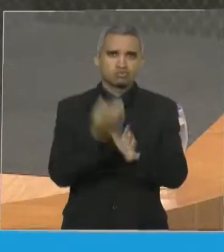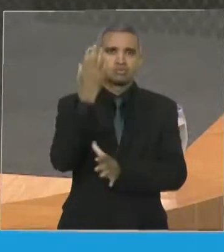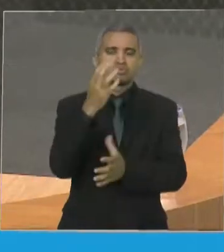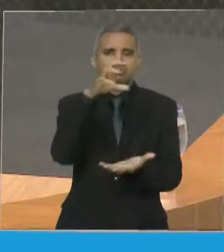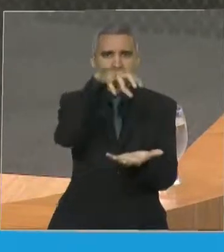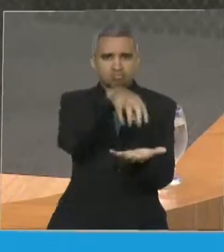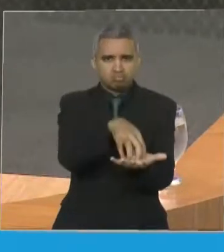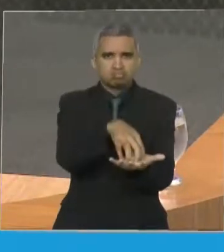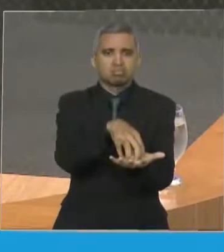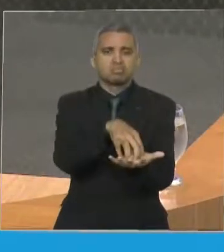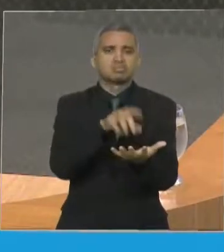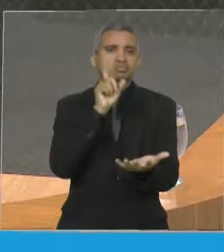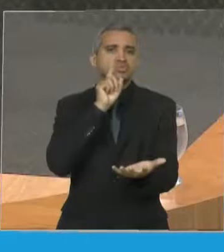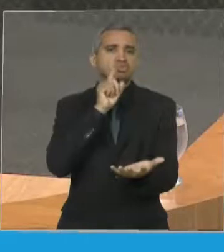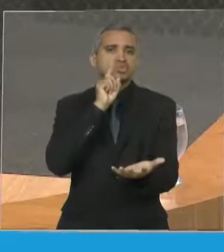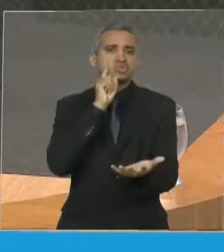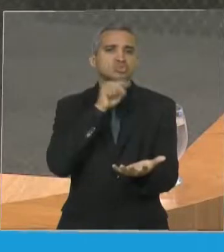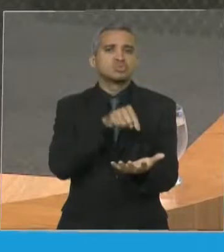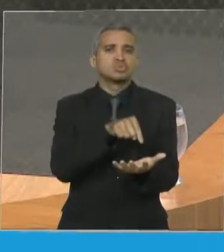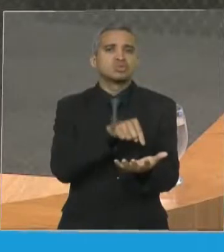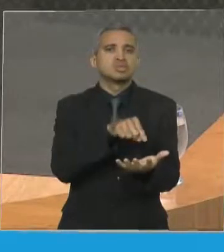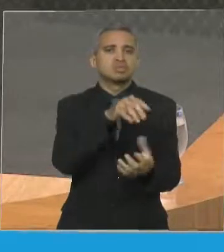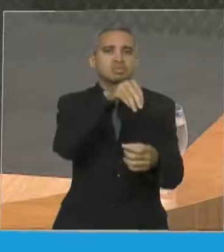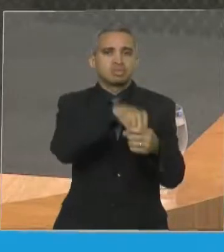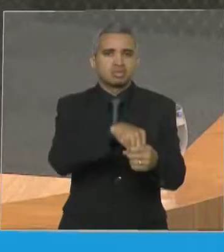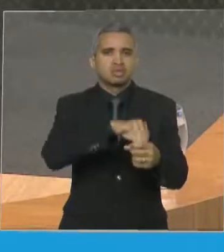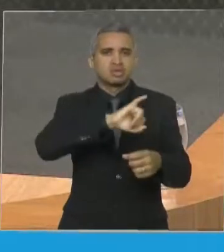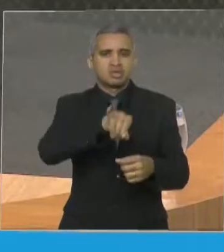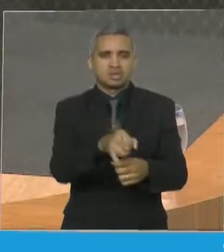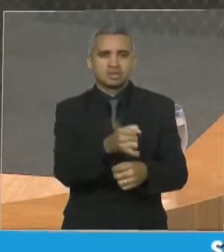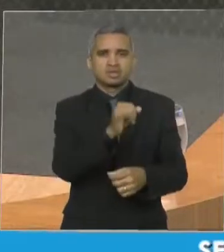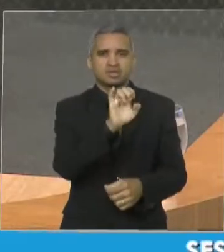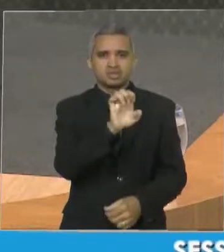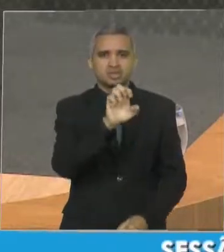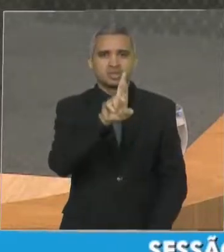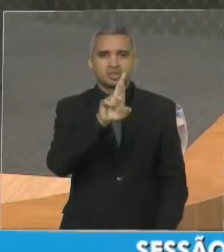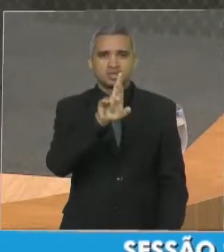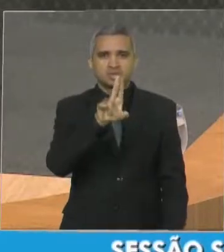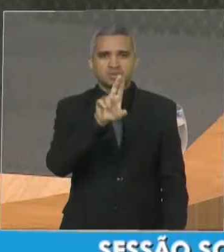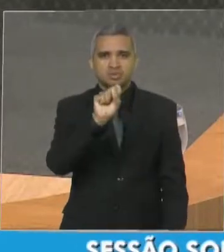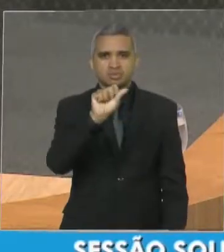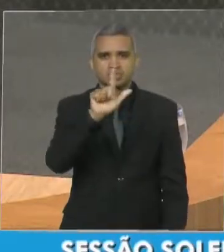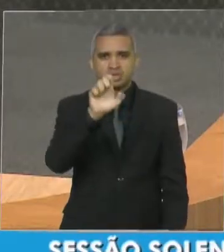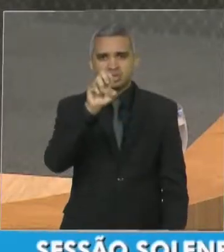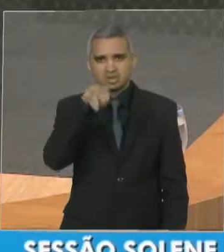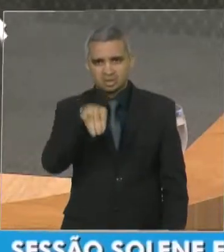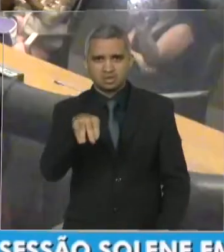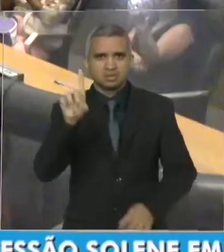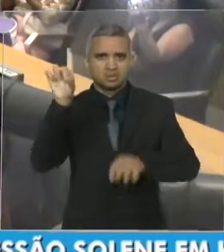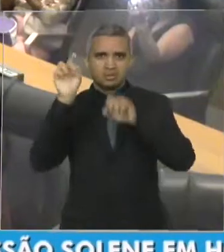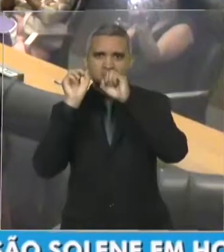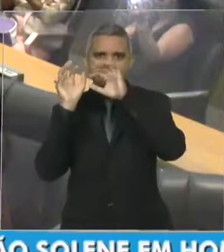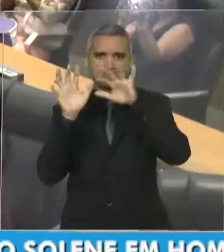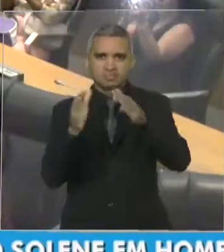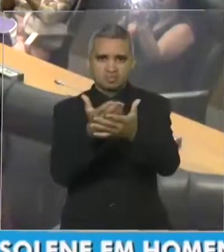em Jerusalém, que é a capital eterna de Israel. Que Deus abençoe a todos. Shalom.